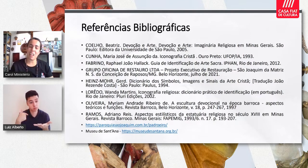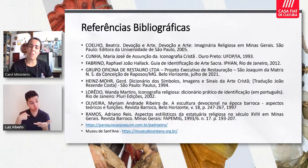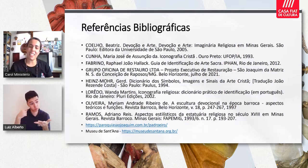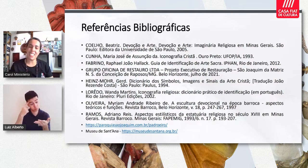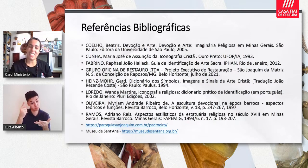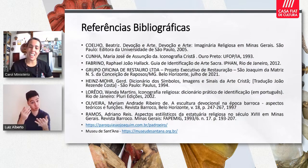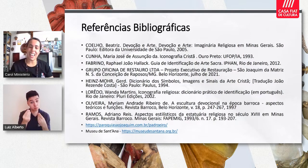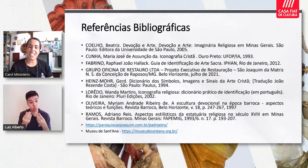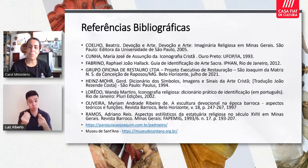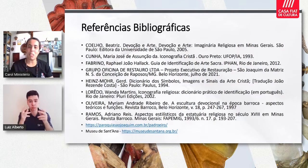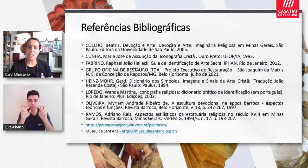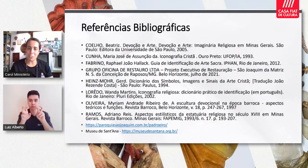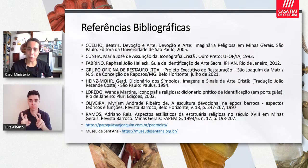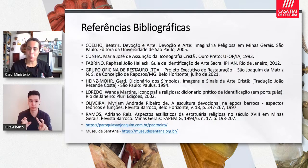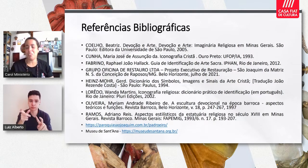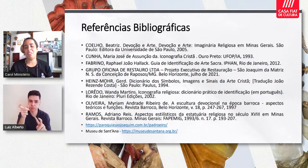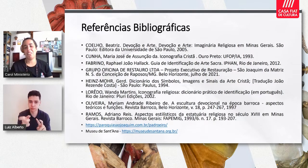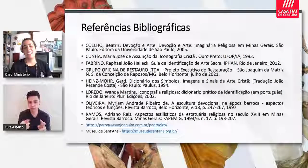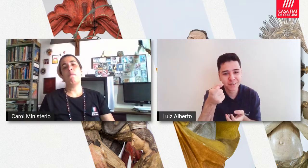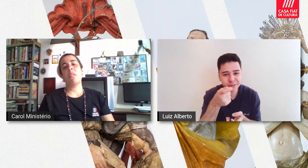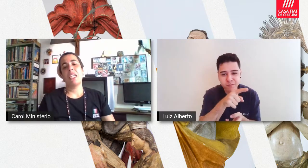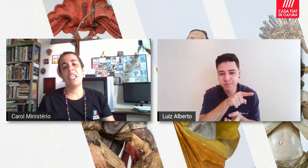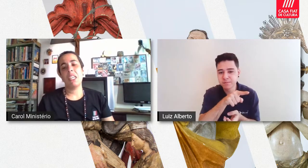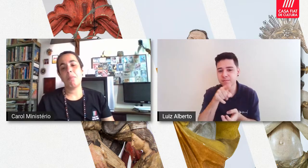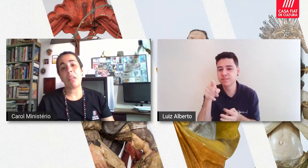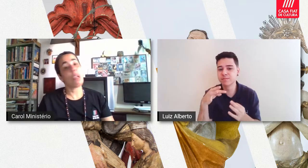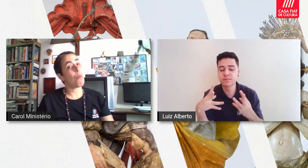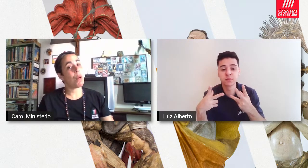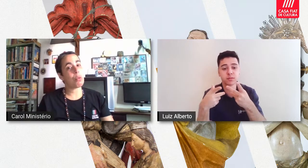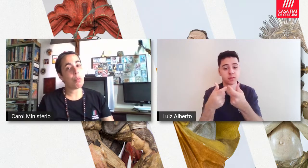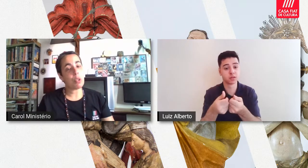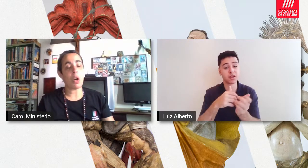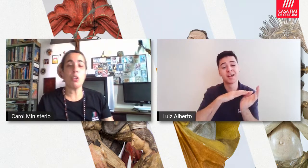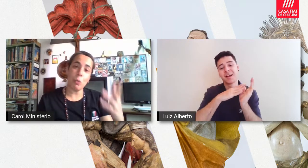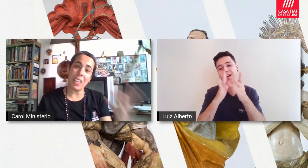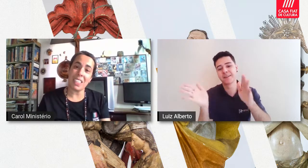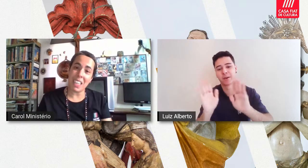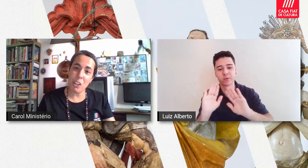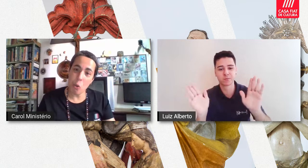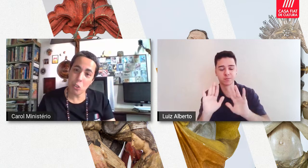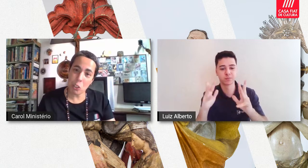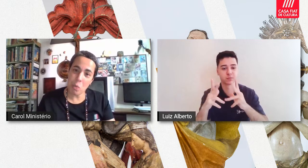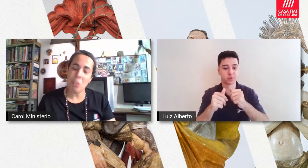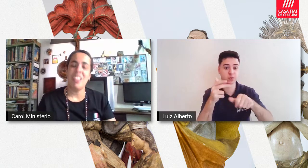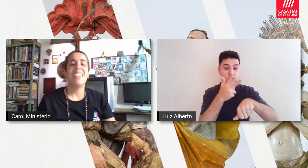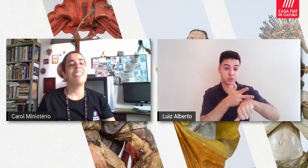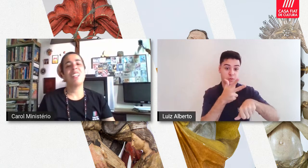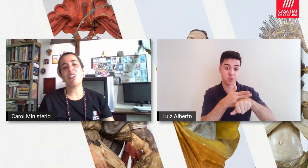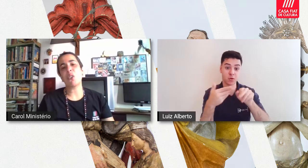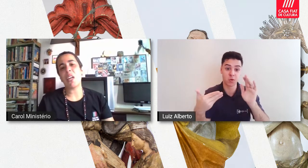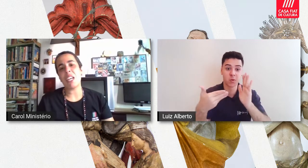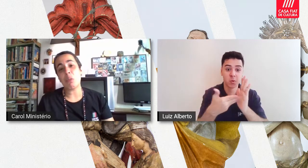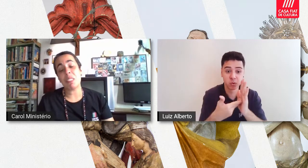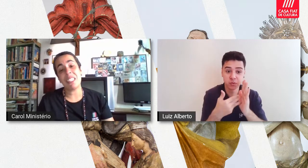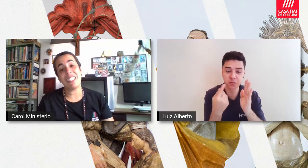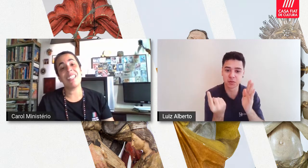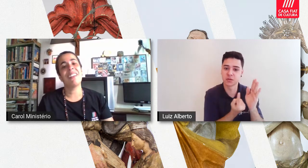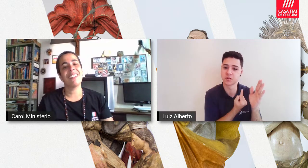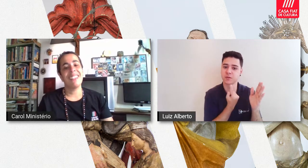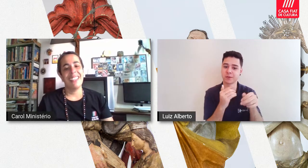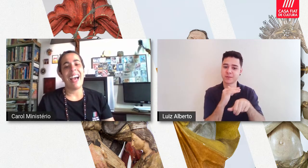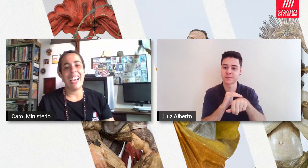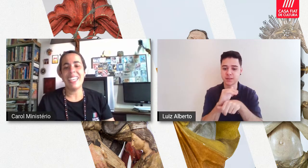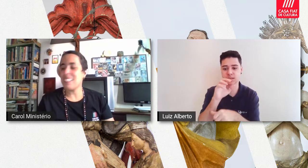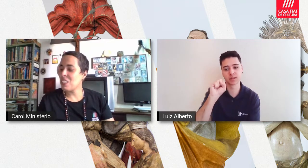ainda, né? Para quem se interessa, muita leitura. E até o próximo episódio, o terceiro e último, que nós vamos falar sobre